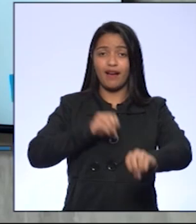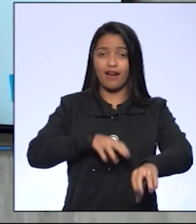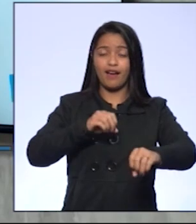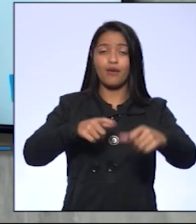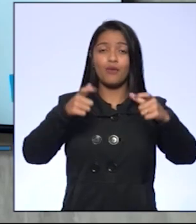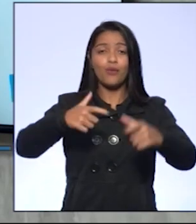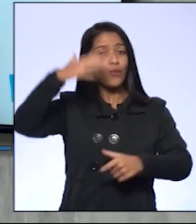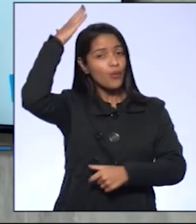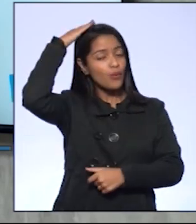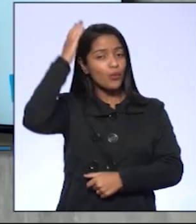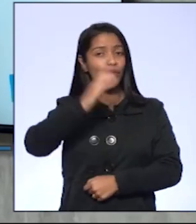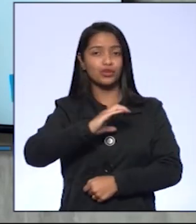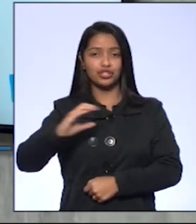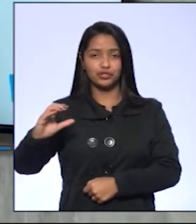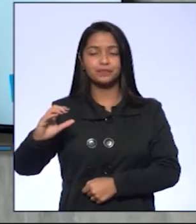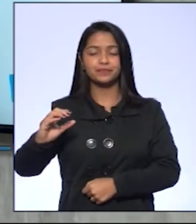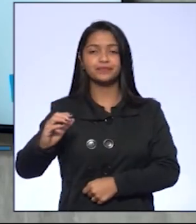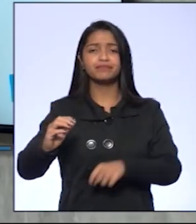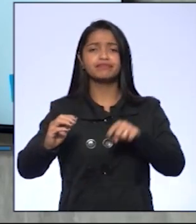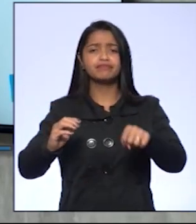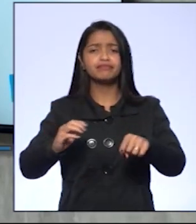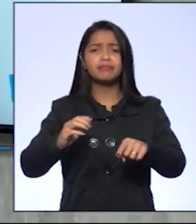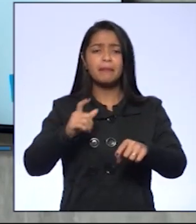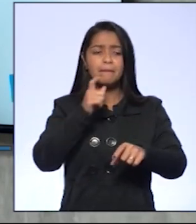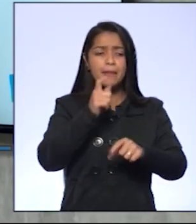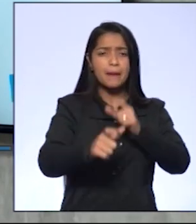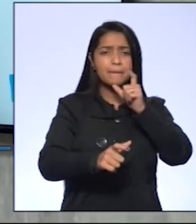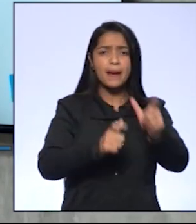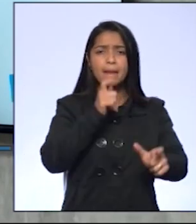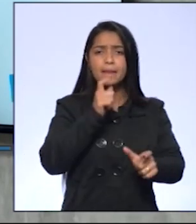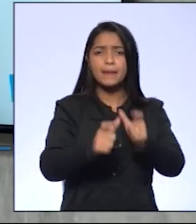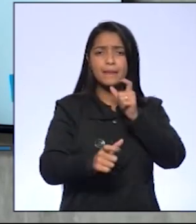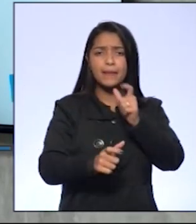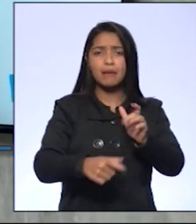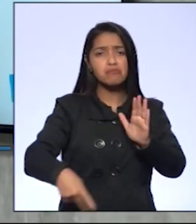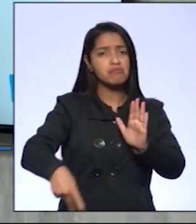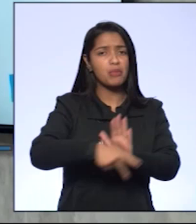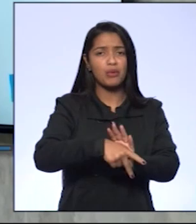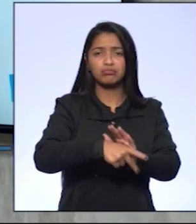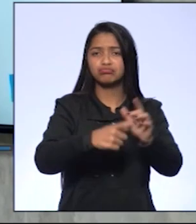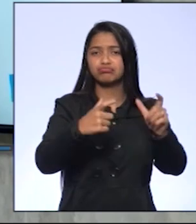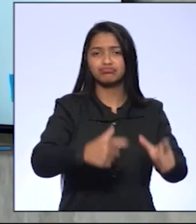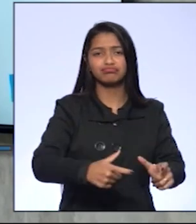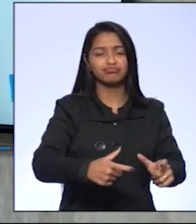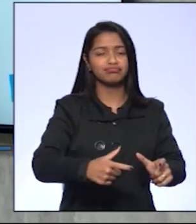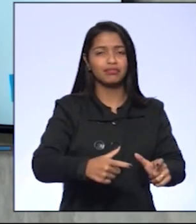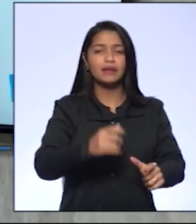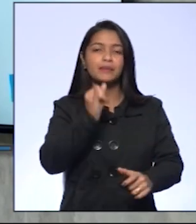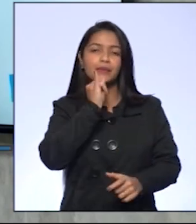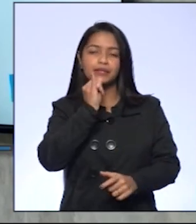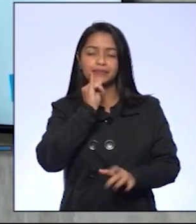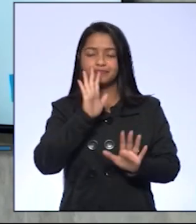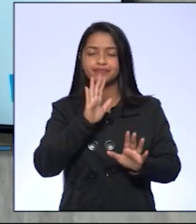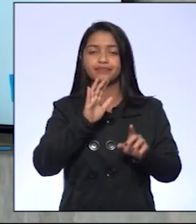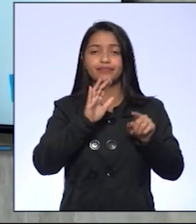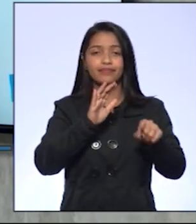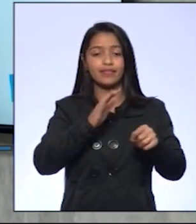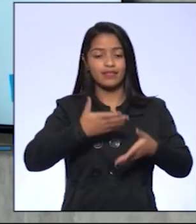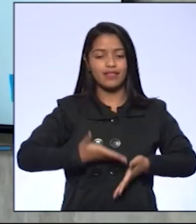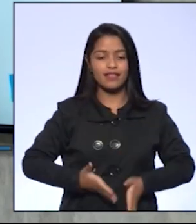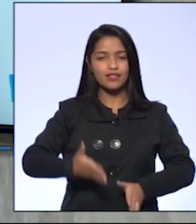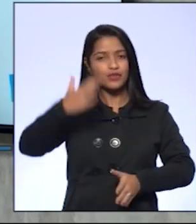cidade que tem uma sequência de palavras que só se usa em Curitiba. Por exemplo, para o curitibano,